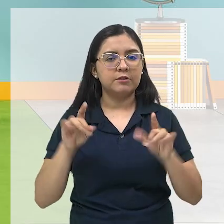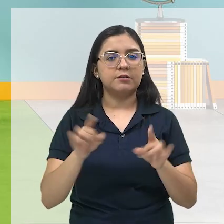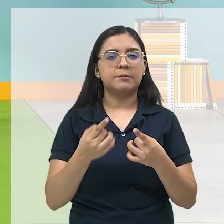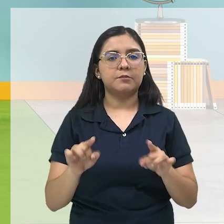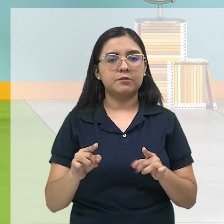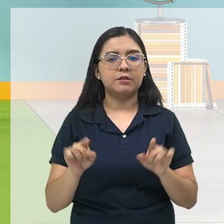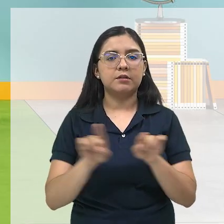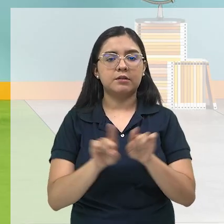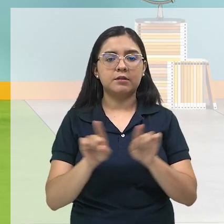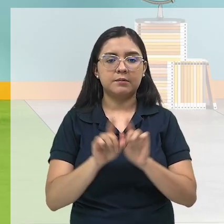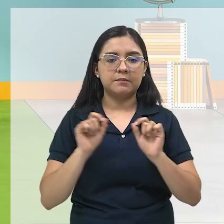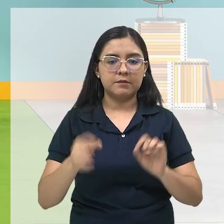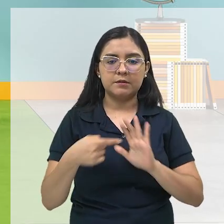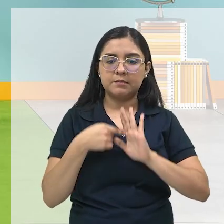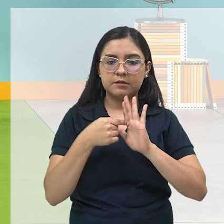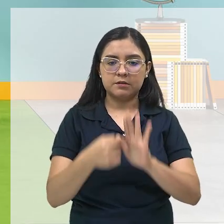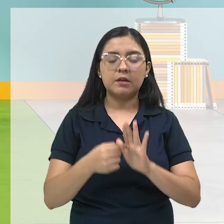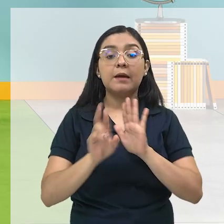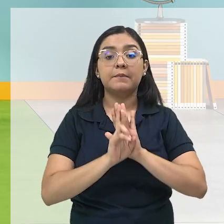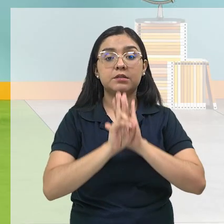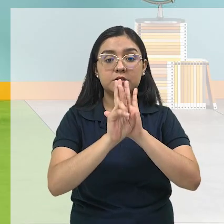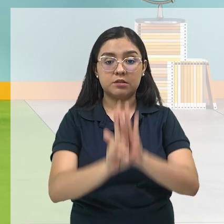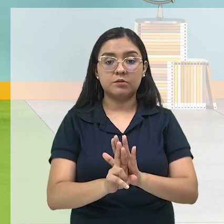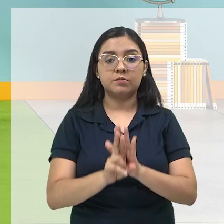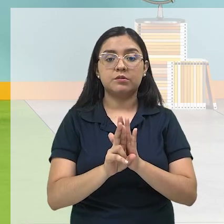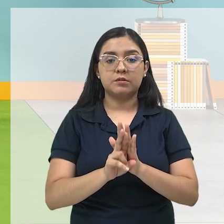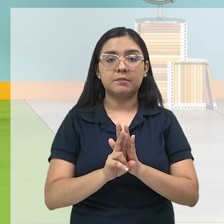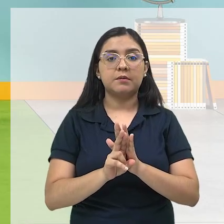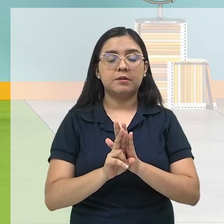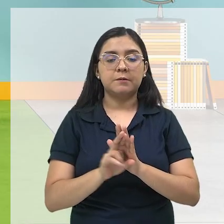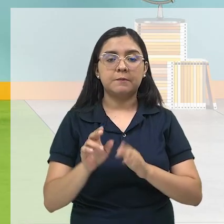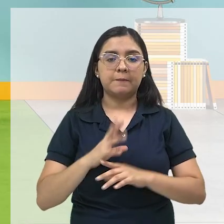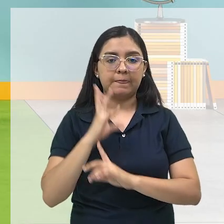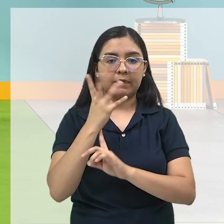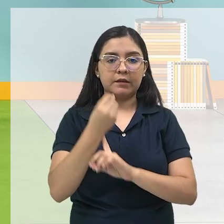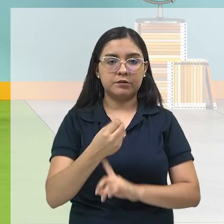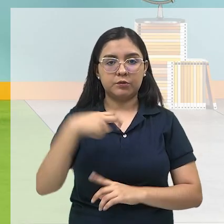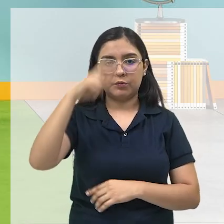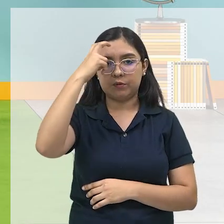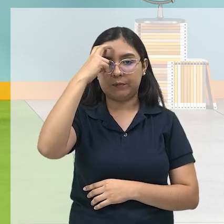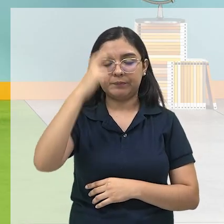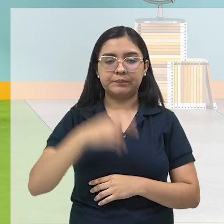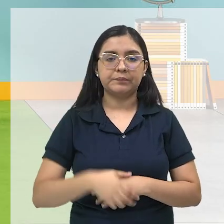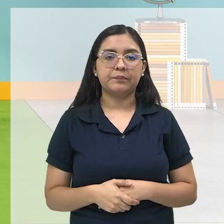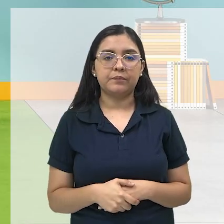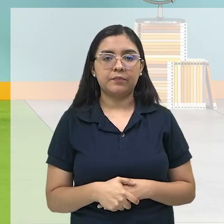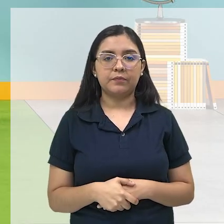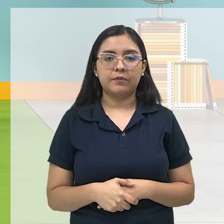música e dessas apresentações, dessas composições artísticas e culturais.